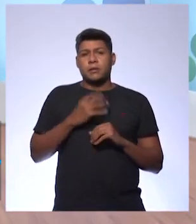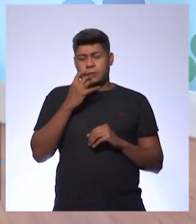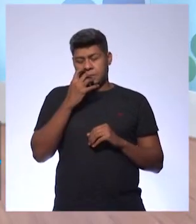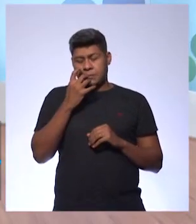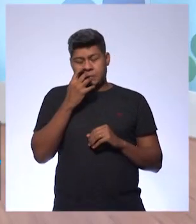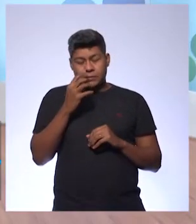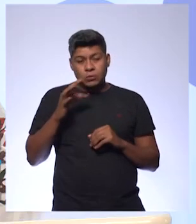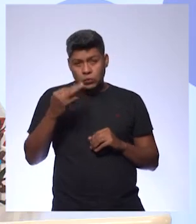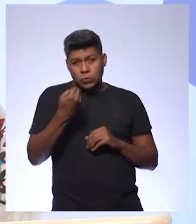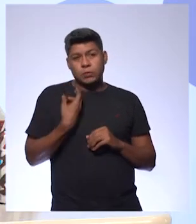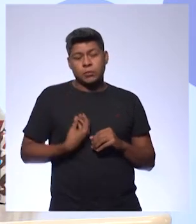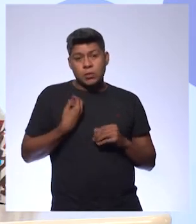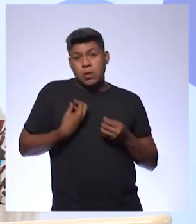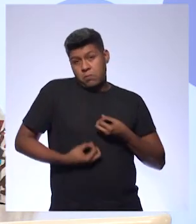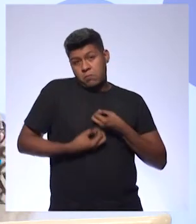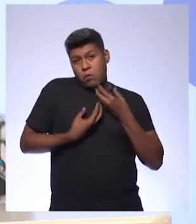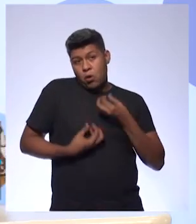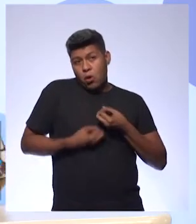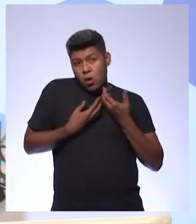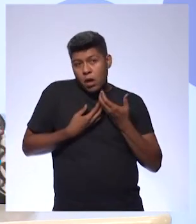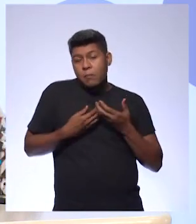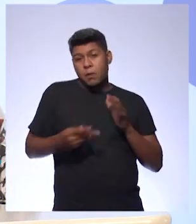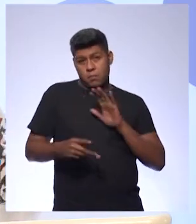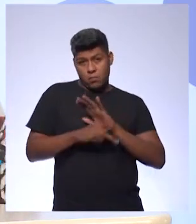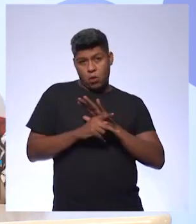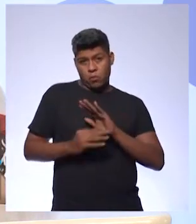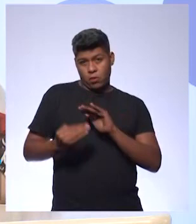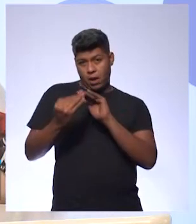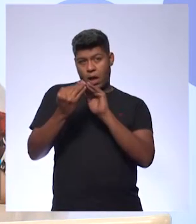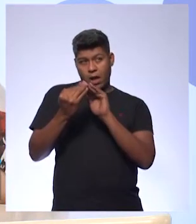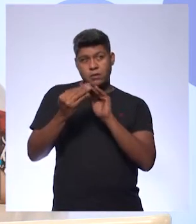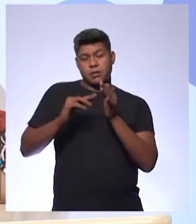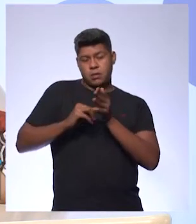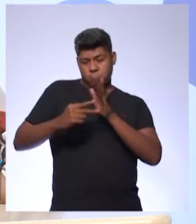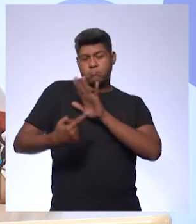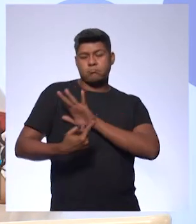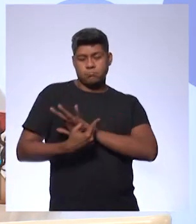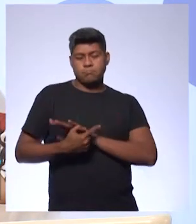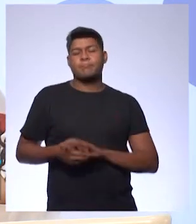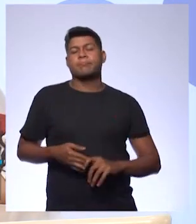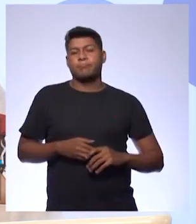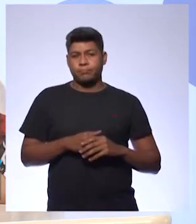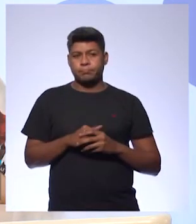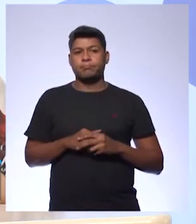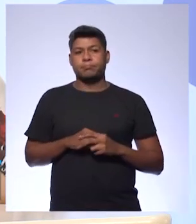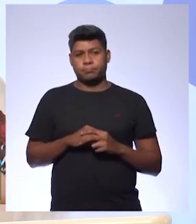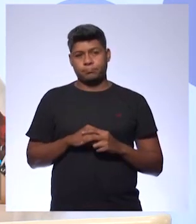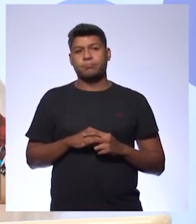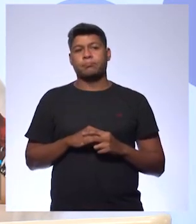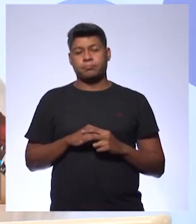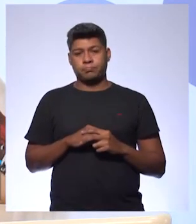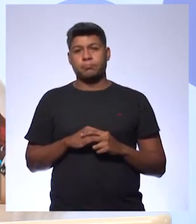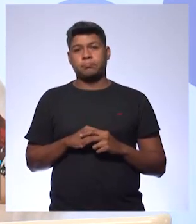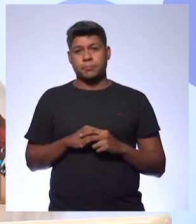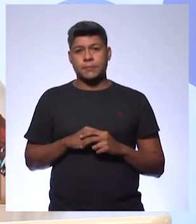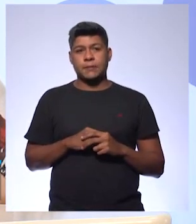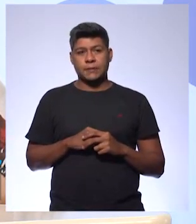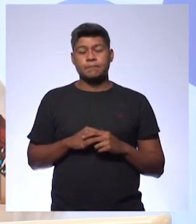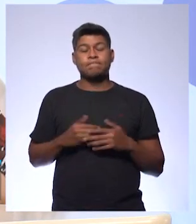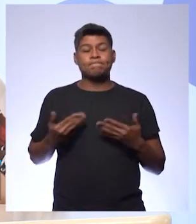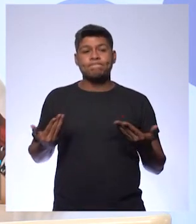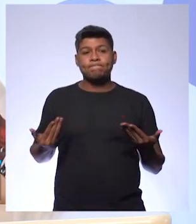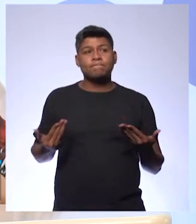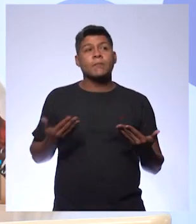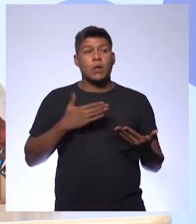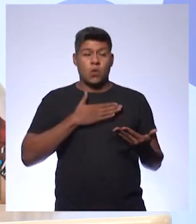em todas. Poema em formato de casa, ela Ah, colocou, sim. né? Que mais? O que